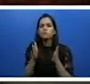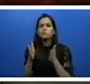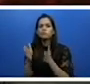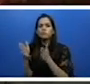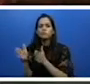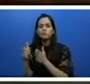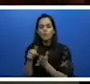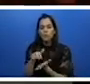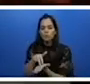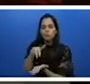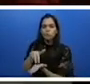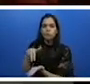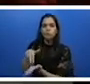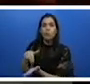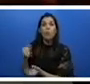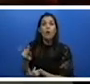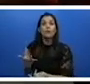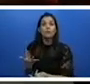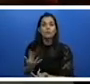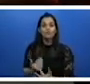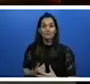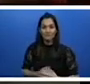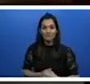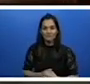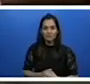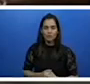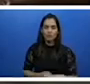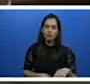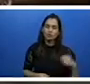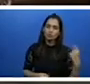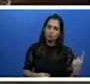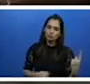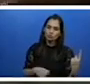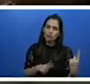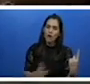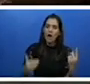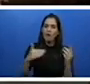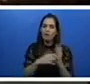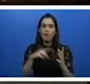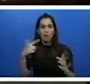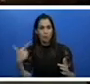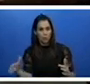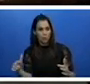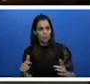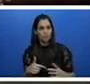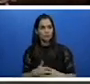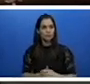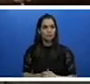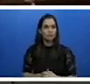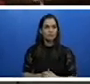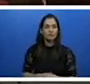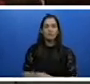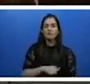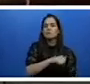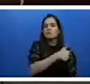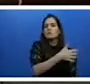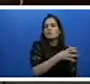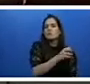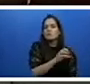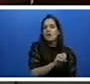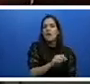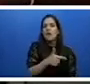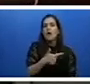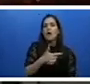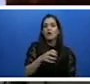Quantos passos? Quanto que eu andei de um número até o outro? E aqui, 100, 200, 300,